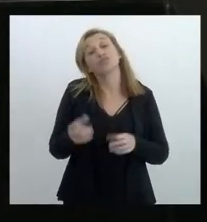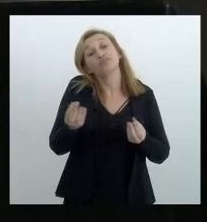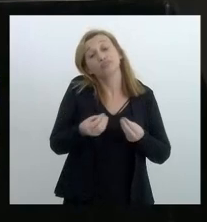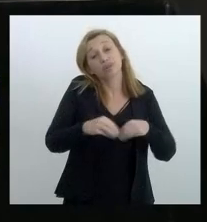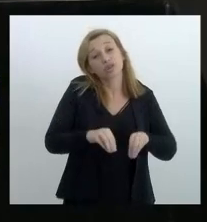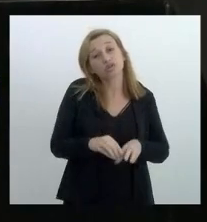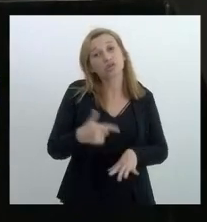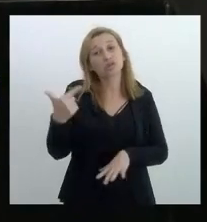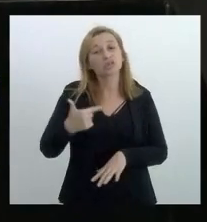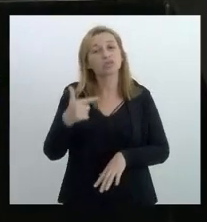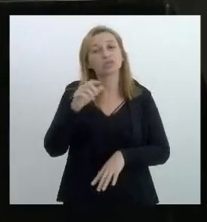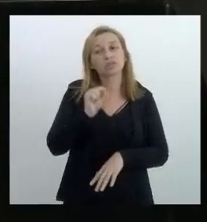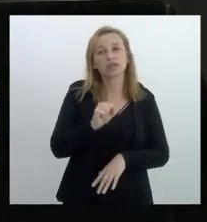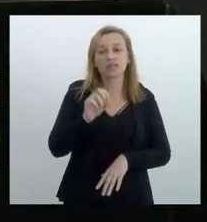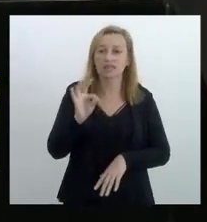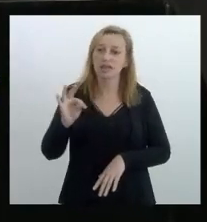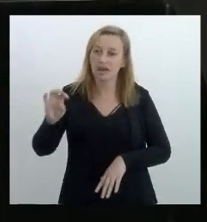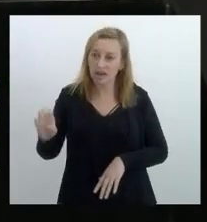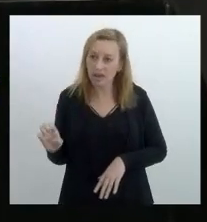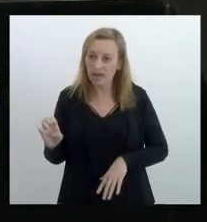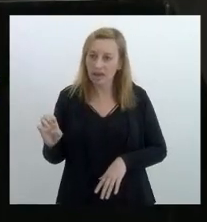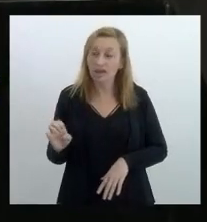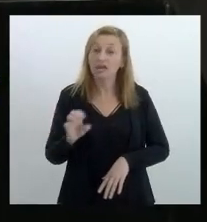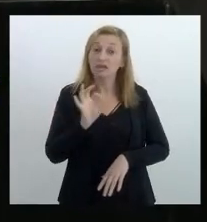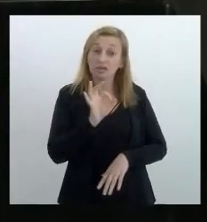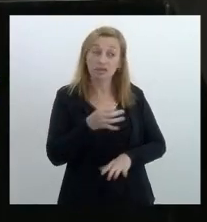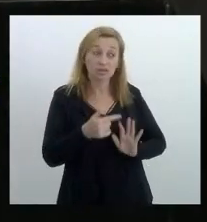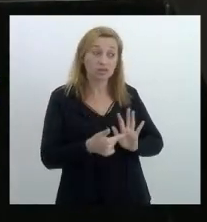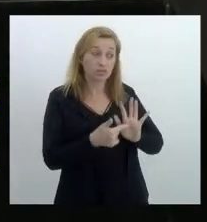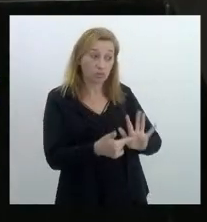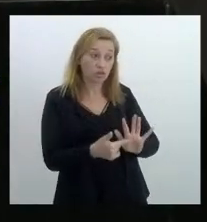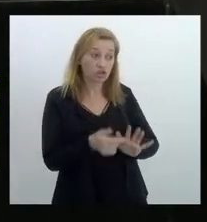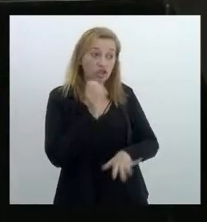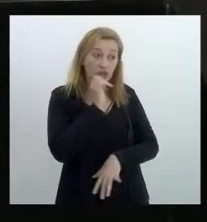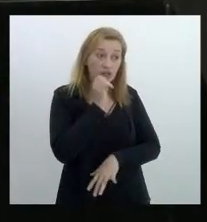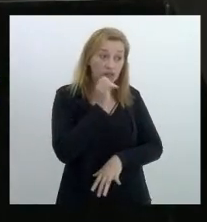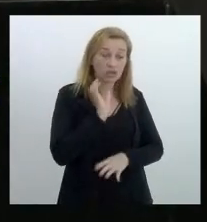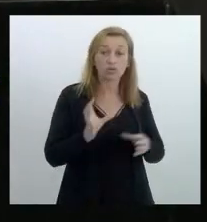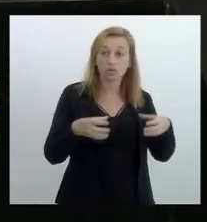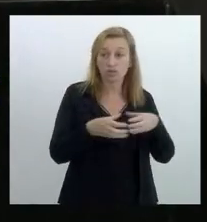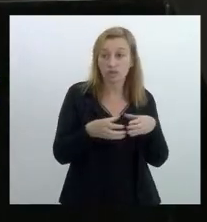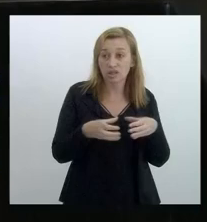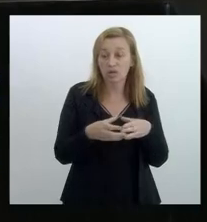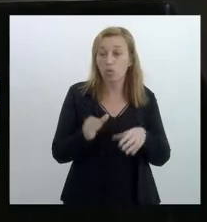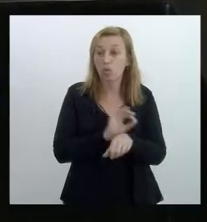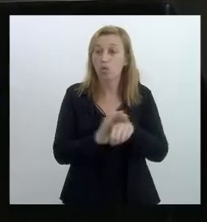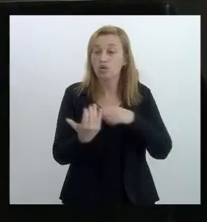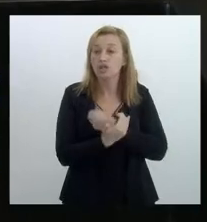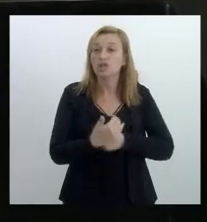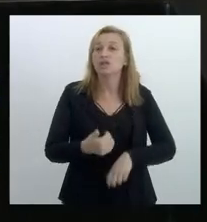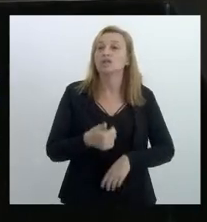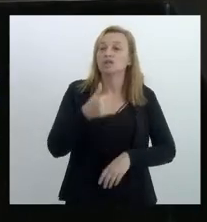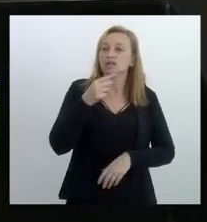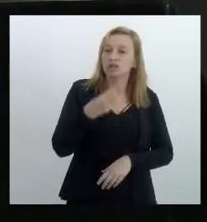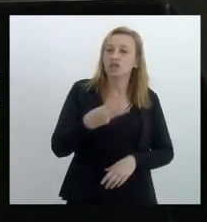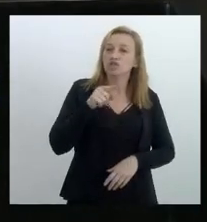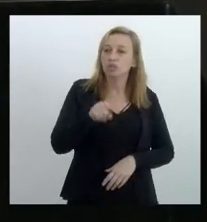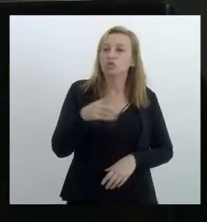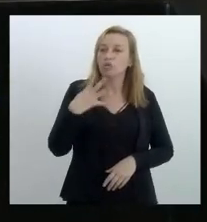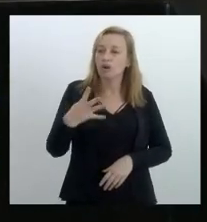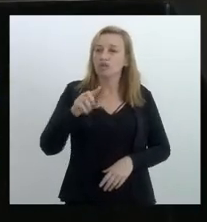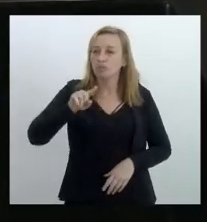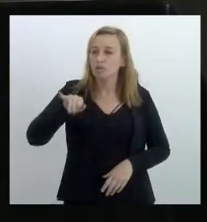prejuízo, segundo o TCE, e esse fato foi identificado no relatório da Comissão Covid, é de R$ 3,4 milhões de